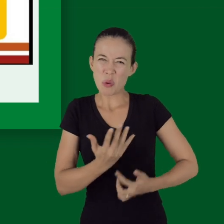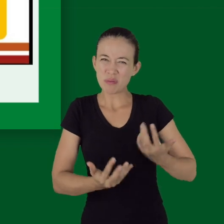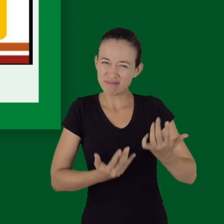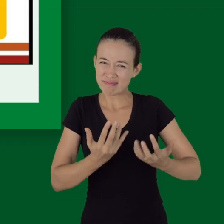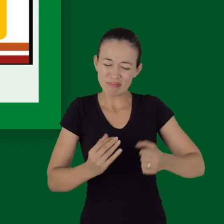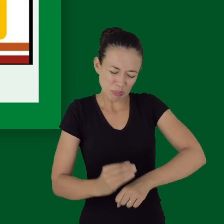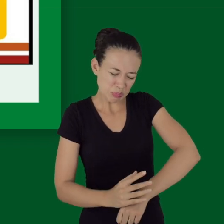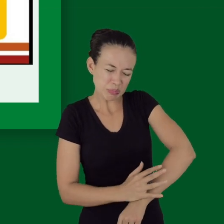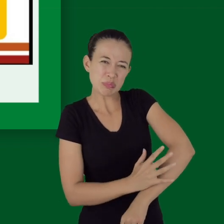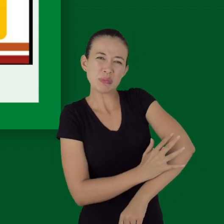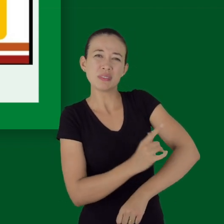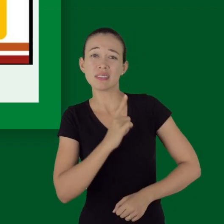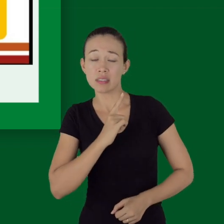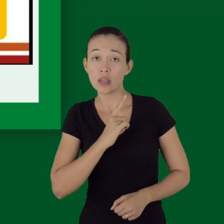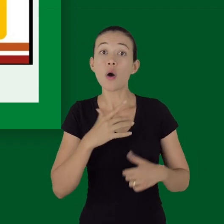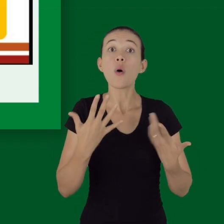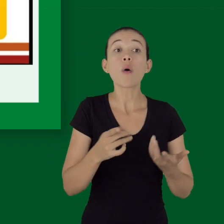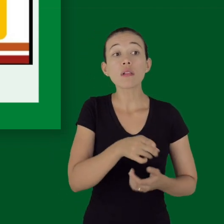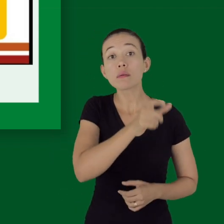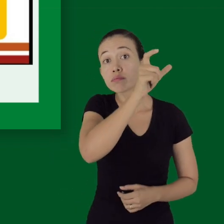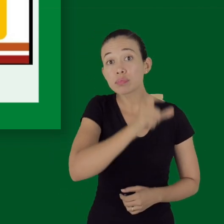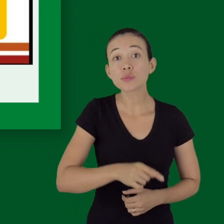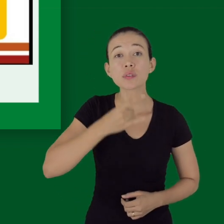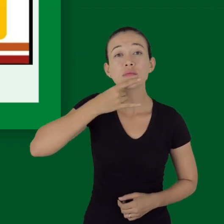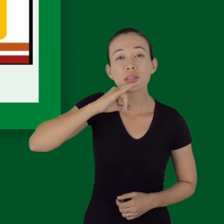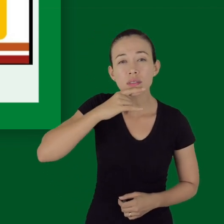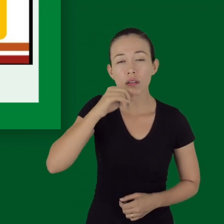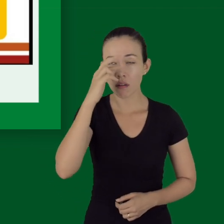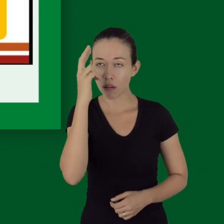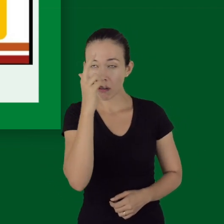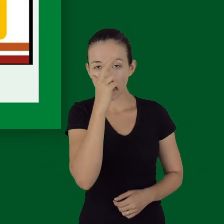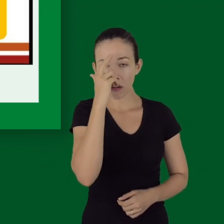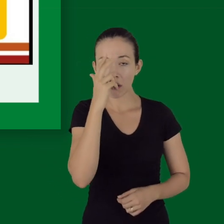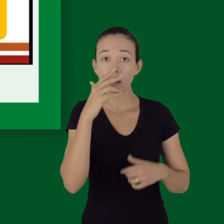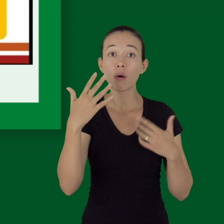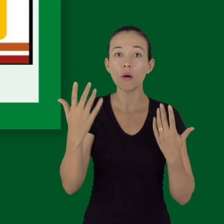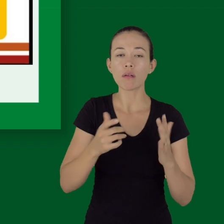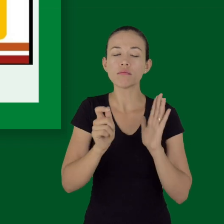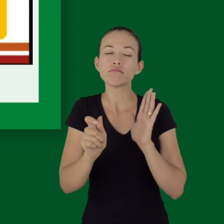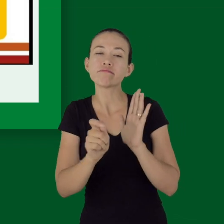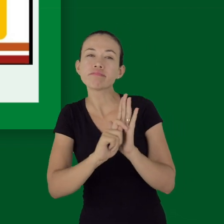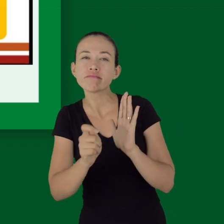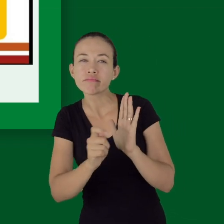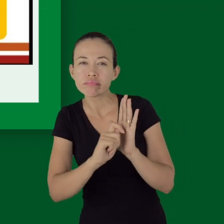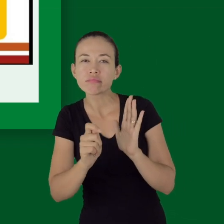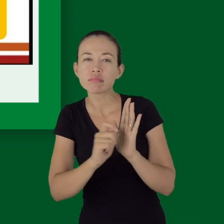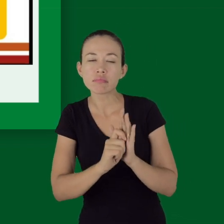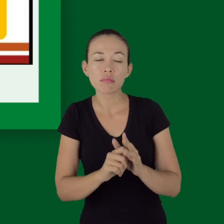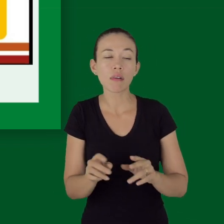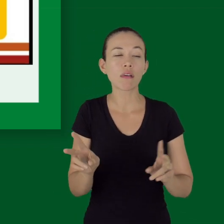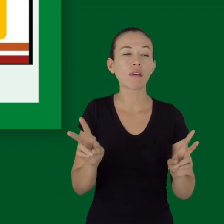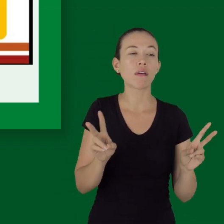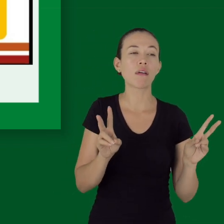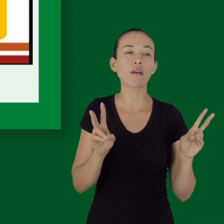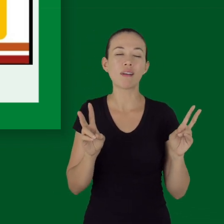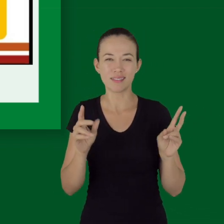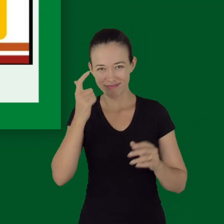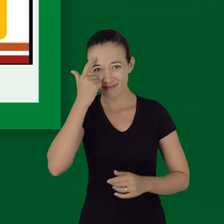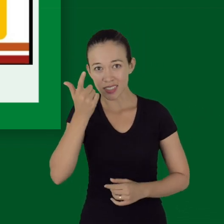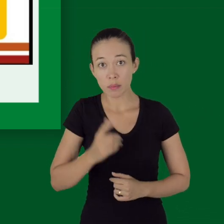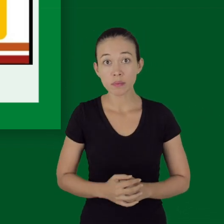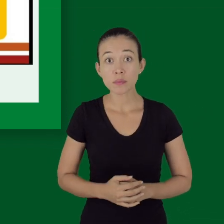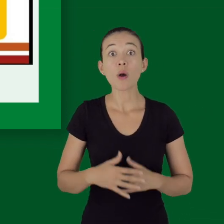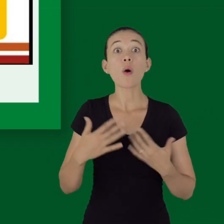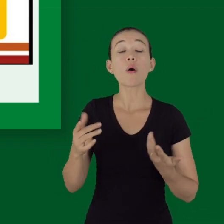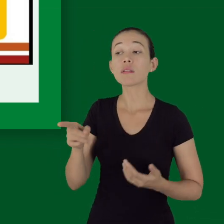fala o meu idioma. A gente já passa por várias situações assim, o paciente não fala o seu idioma, então o paciente ele tem deficiência